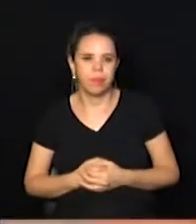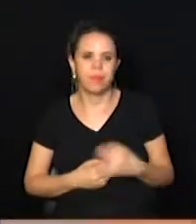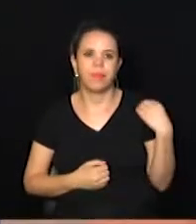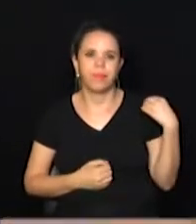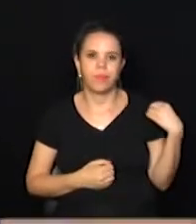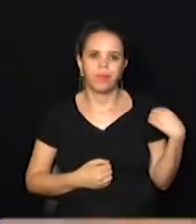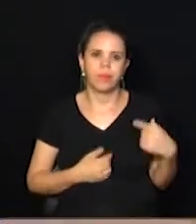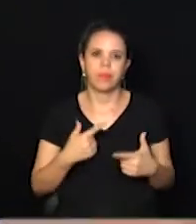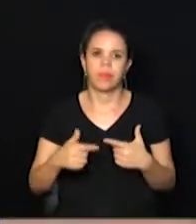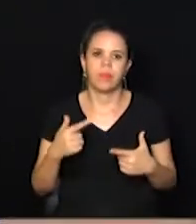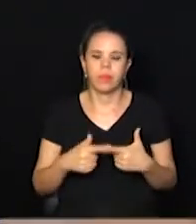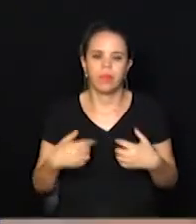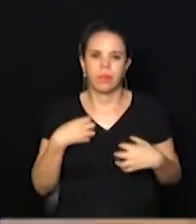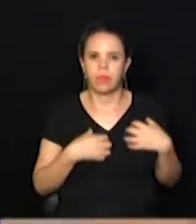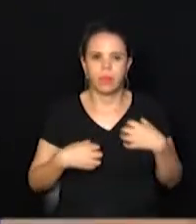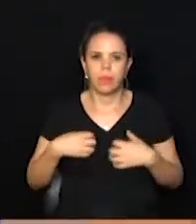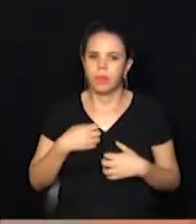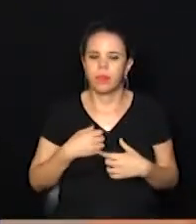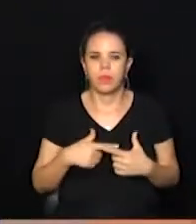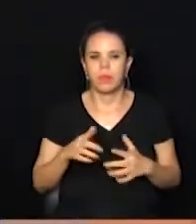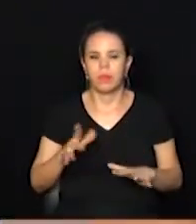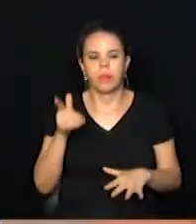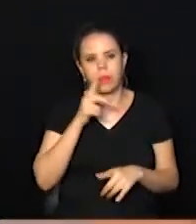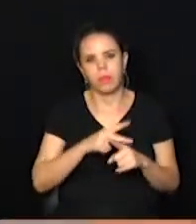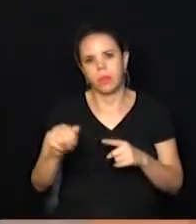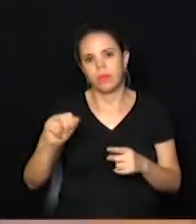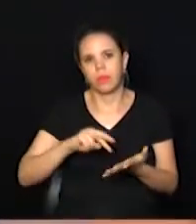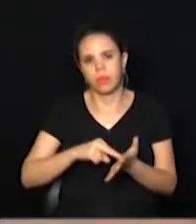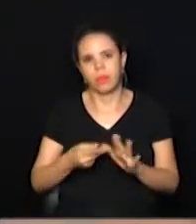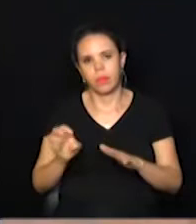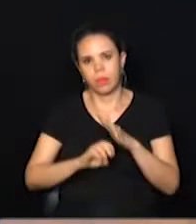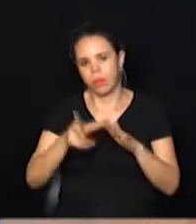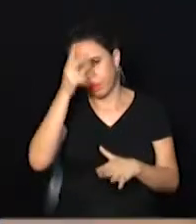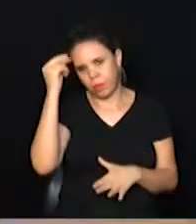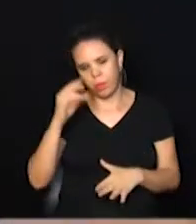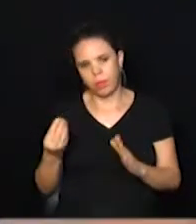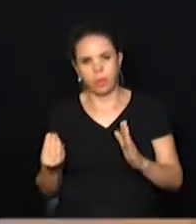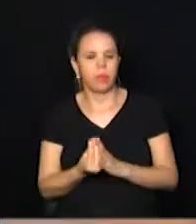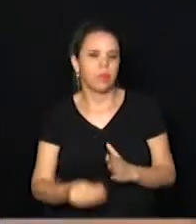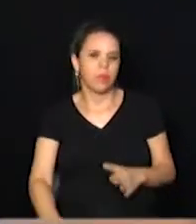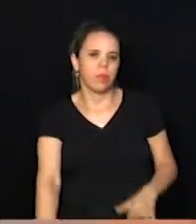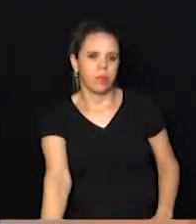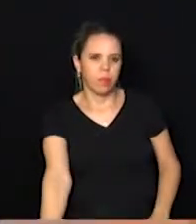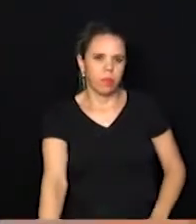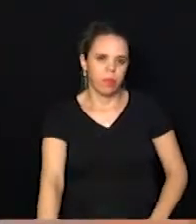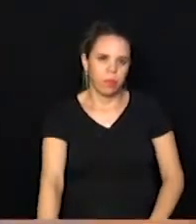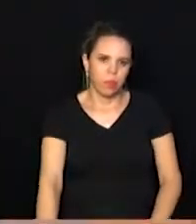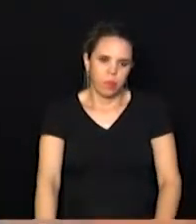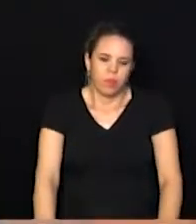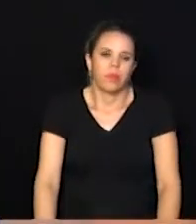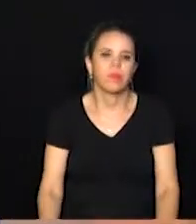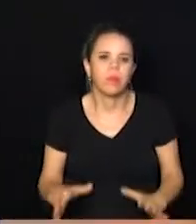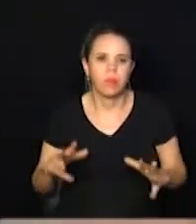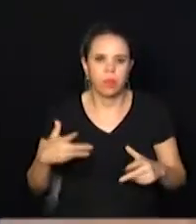afundada no mar de lama, né? E a gente conseguiu dar um sentido de empresa pública para a Sanasa. Vamos fazer 100% de saneamento. Vocês